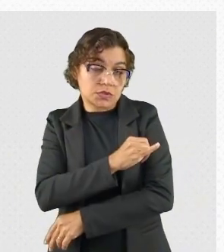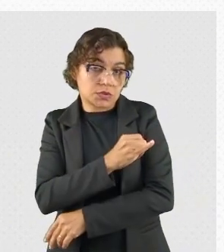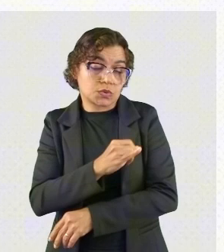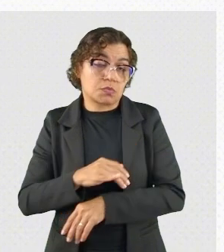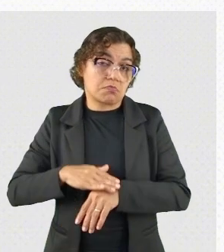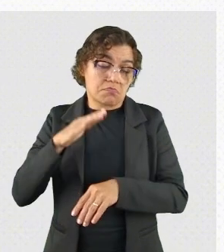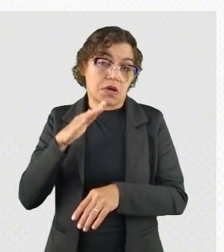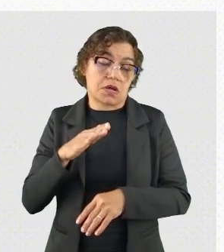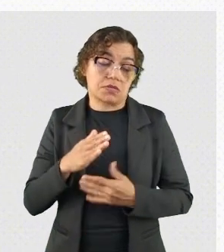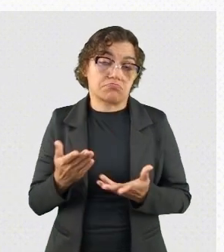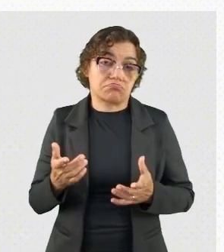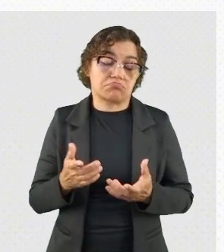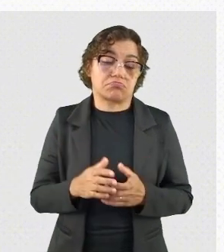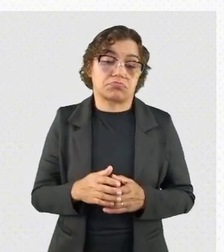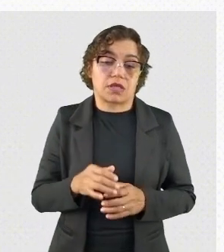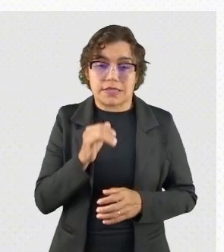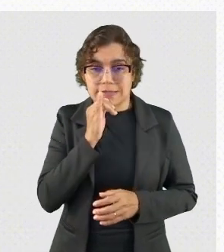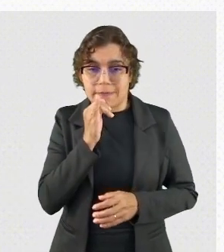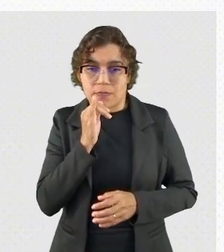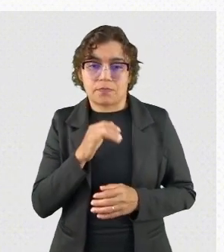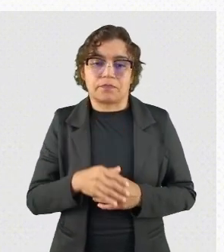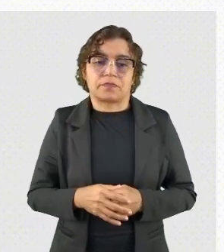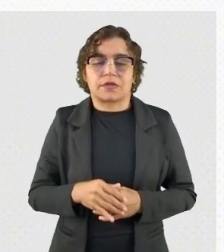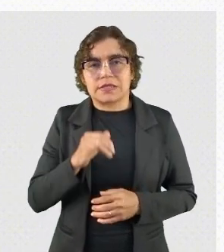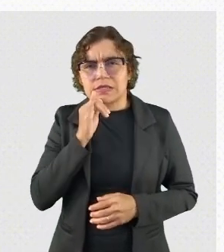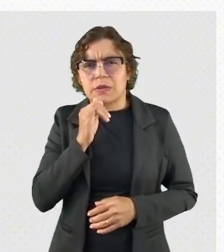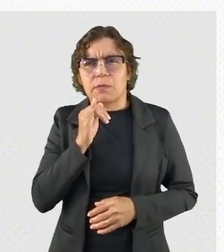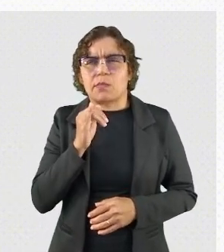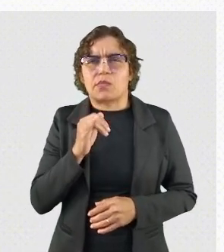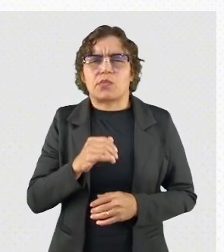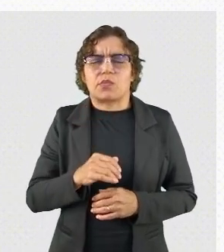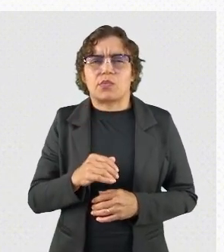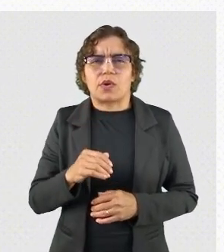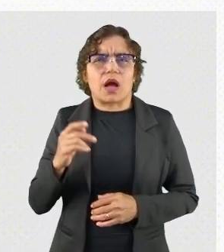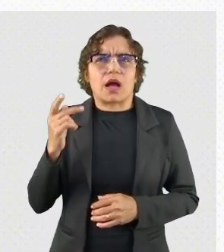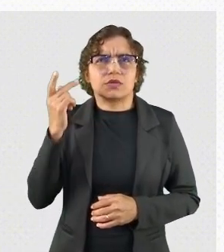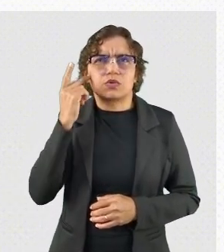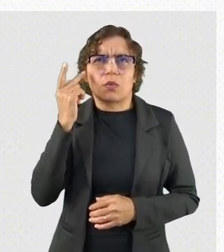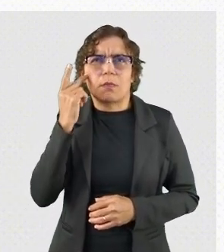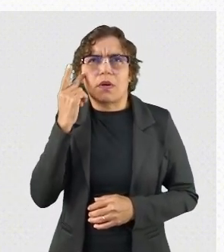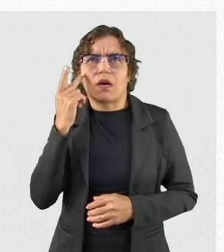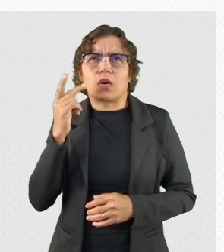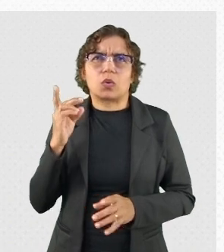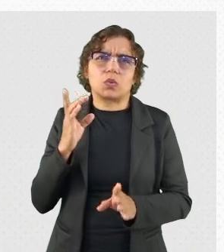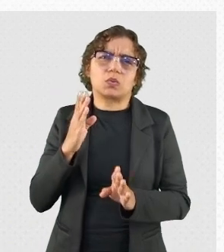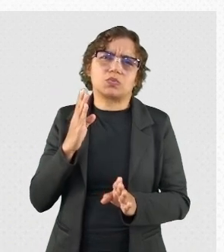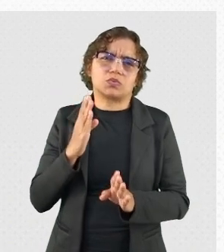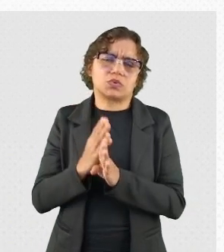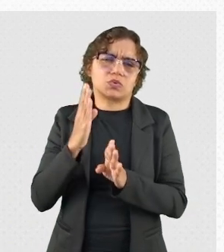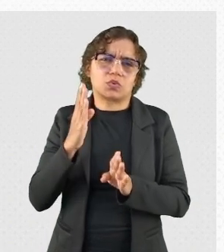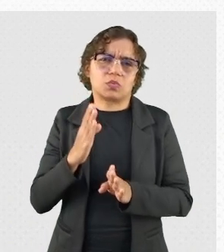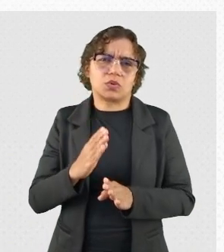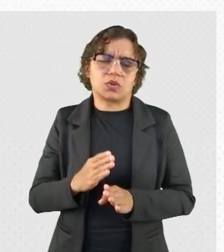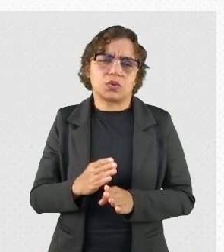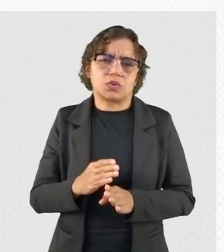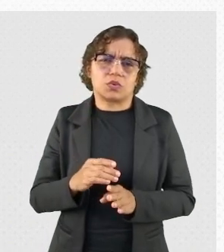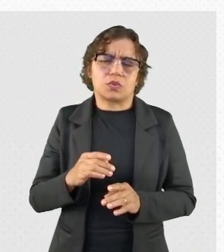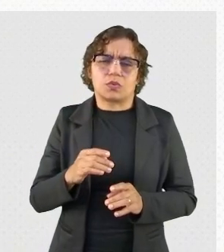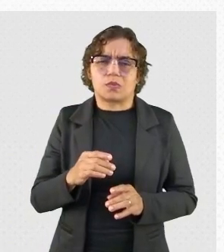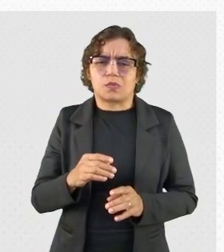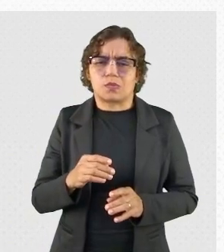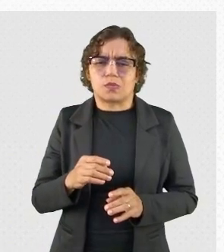Então, não é porque São Paulo descobriu a roda, inventou a roda, descobriu o fogo, né,